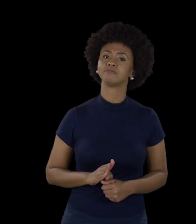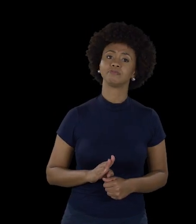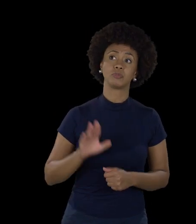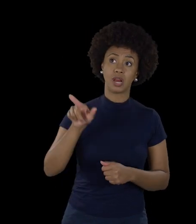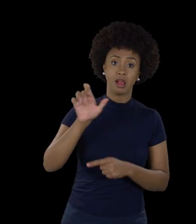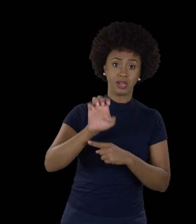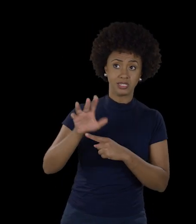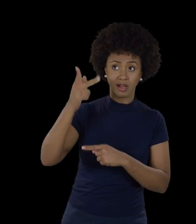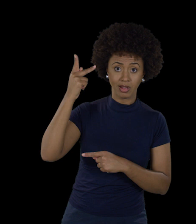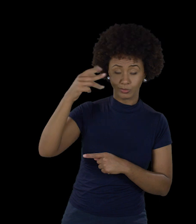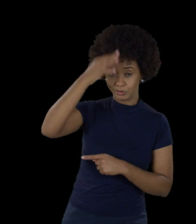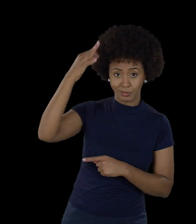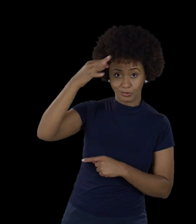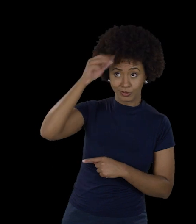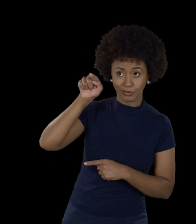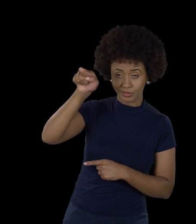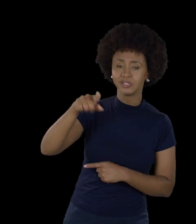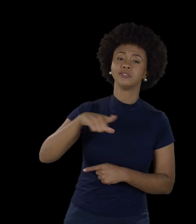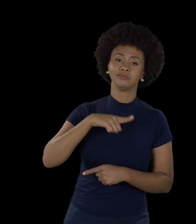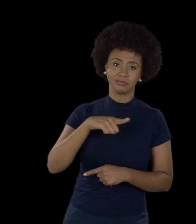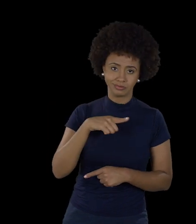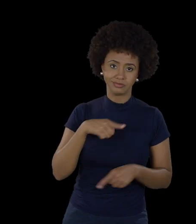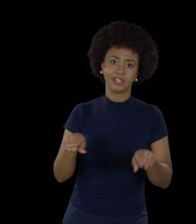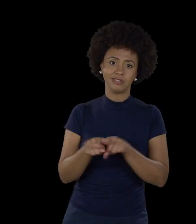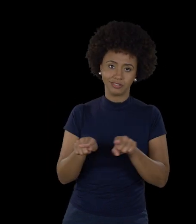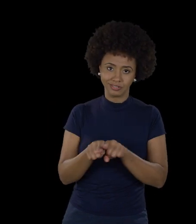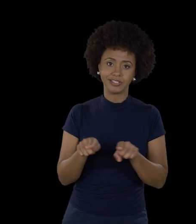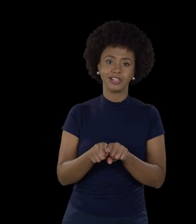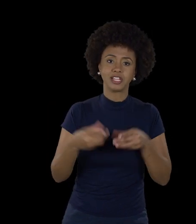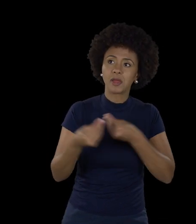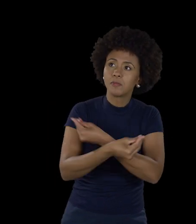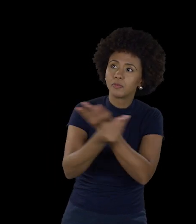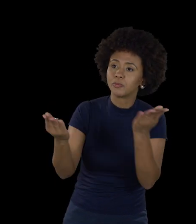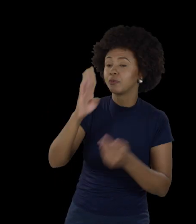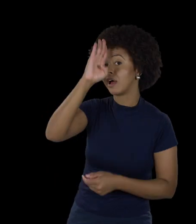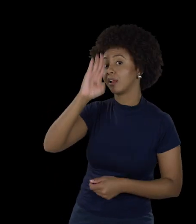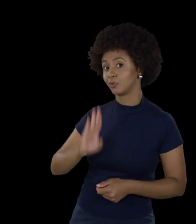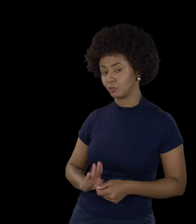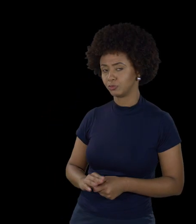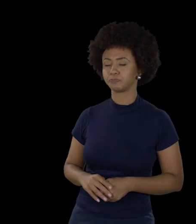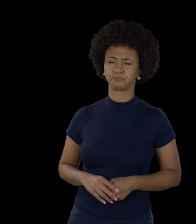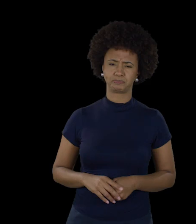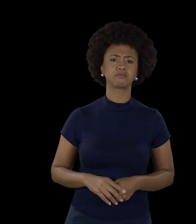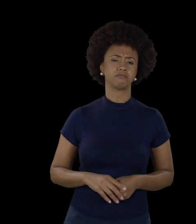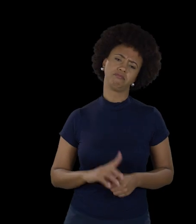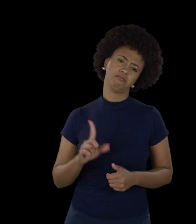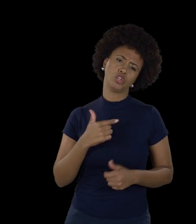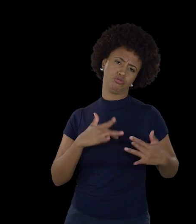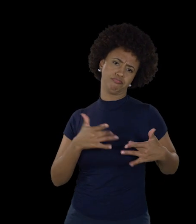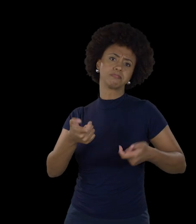Santo. A partir daí, a gente fez essa doação, né? E